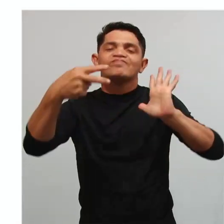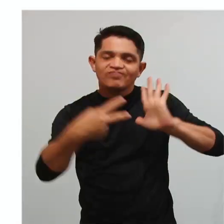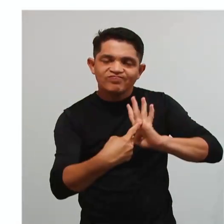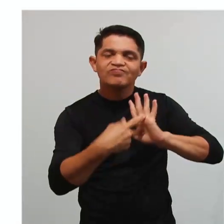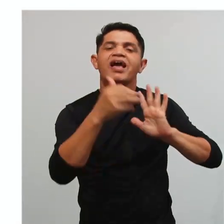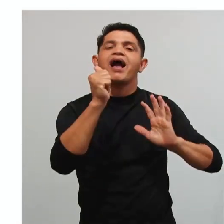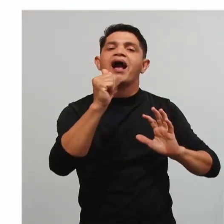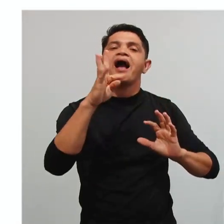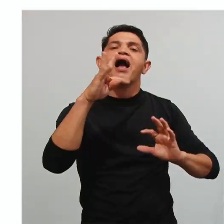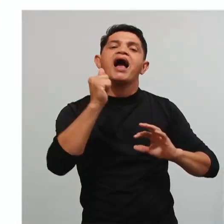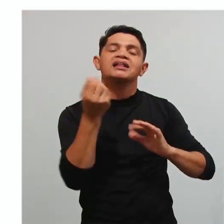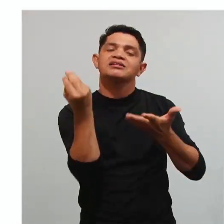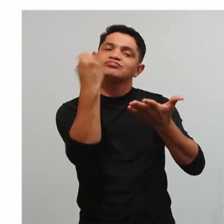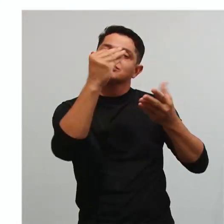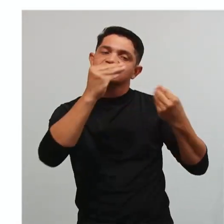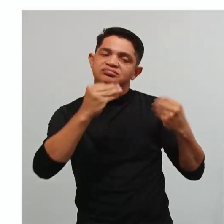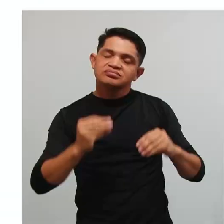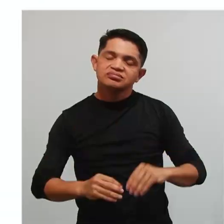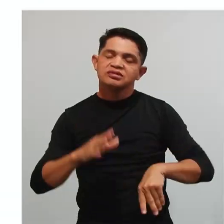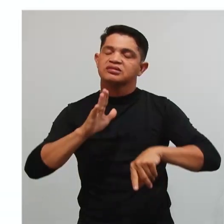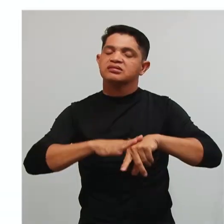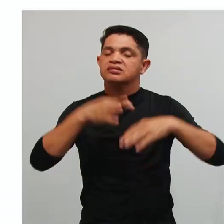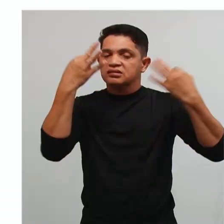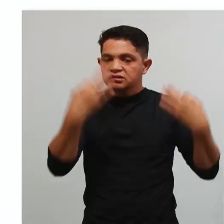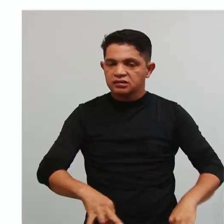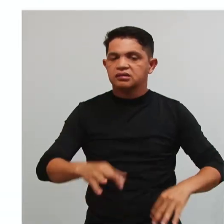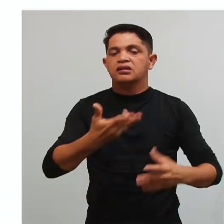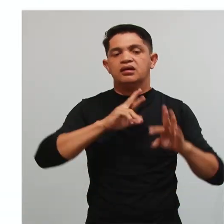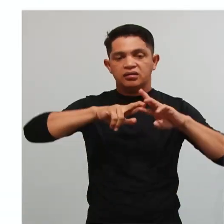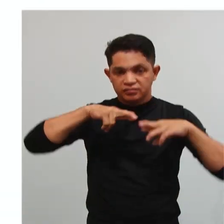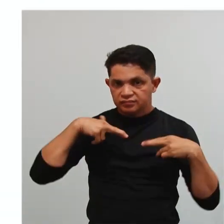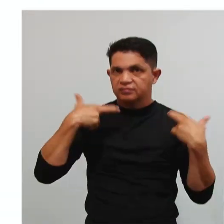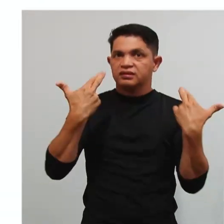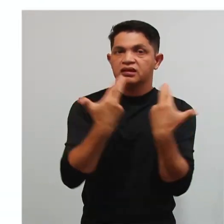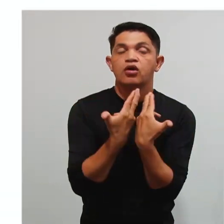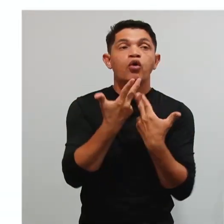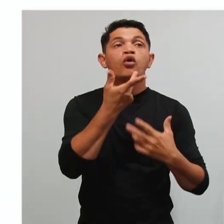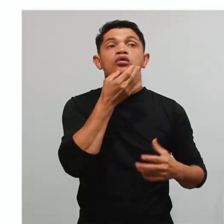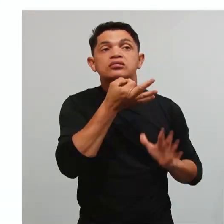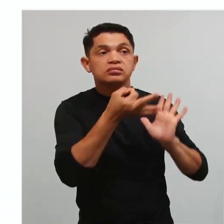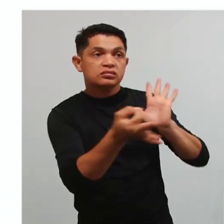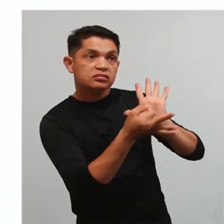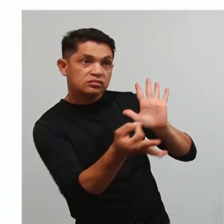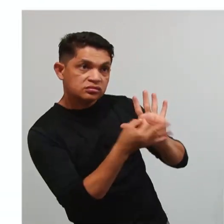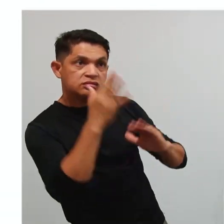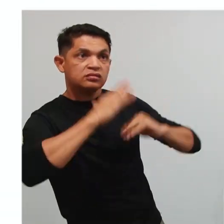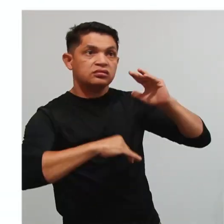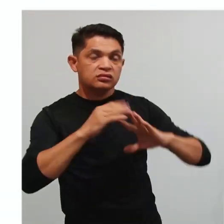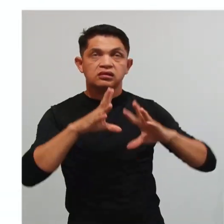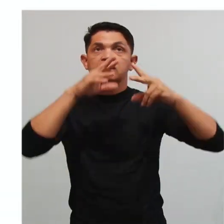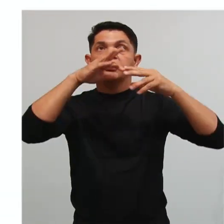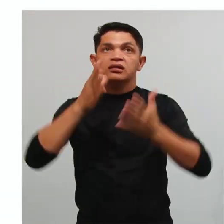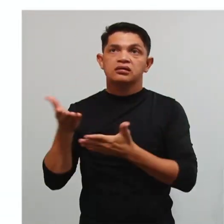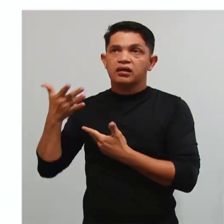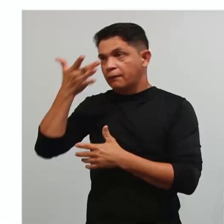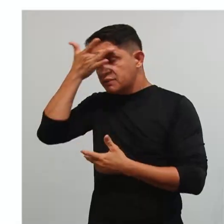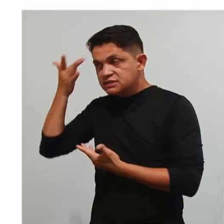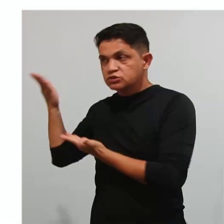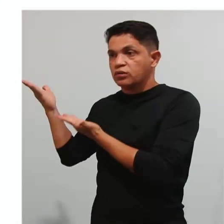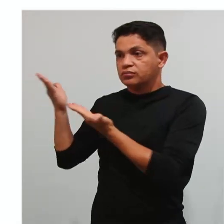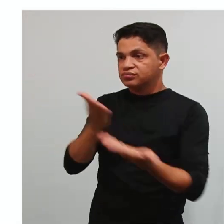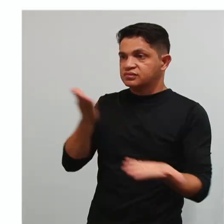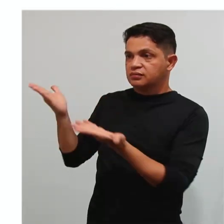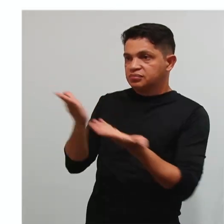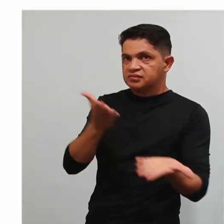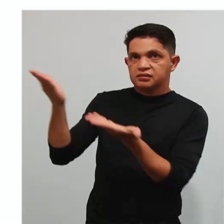escolhido antecipadamente ou no horário lá na própria reunião, tá? E os demais presentes também assinam. Então,